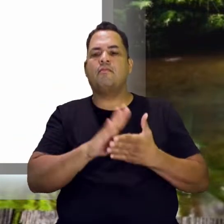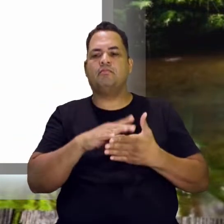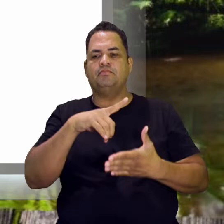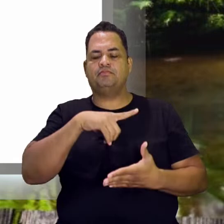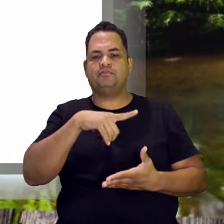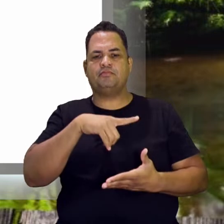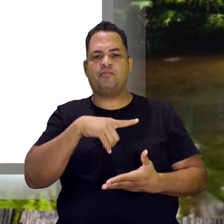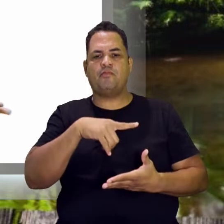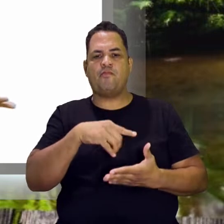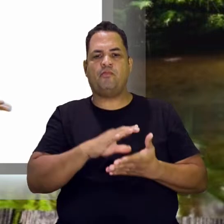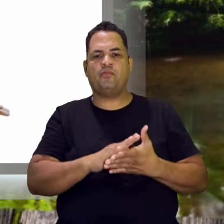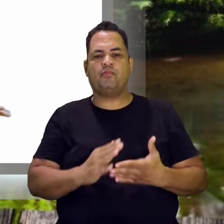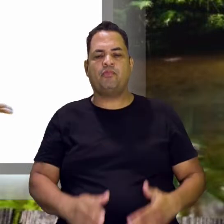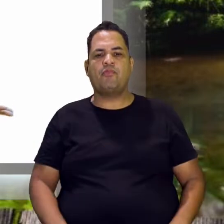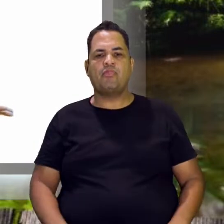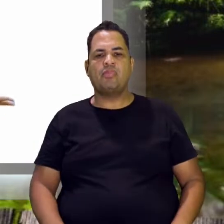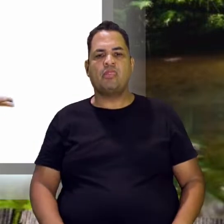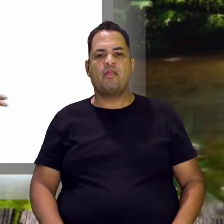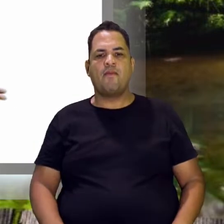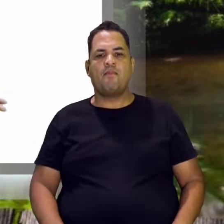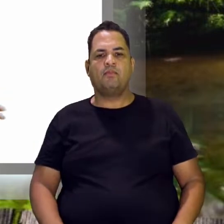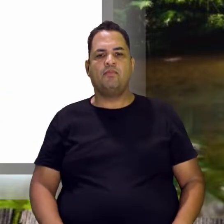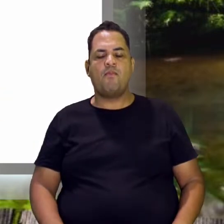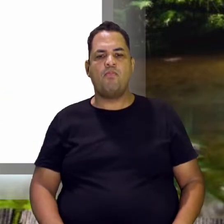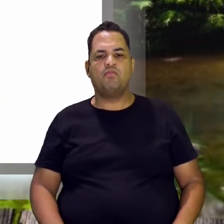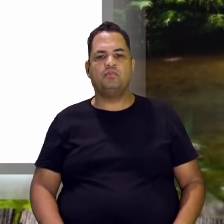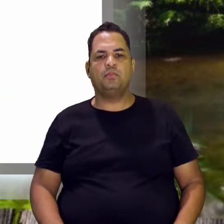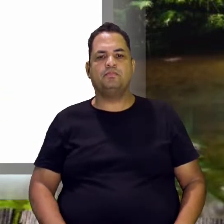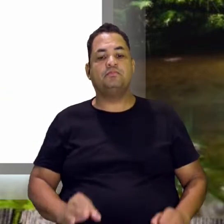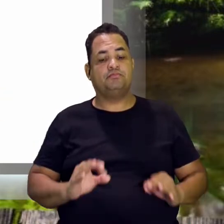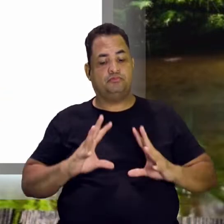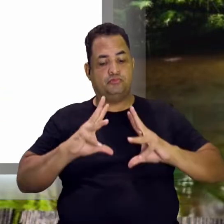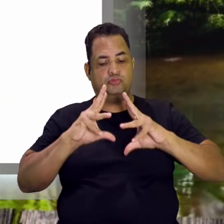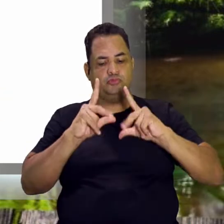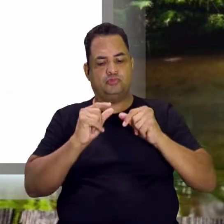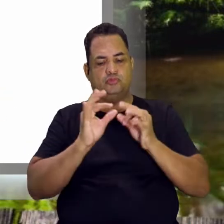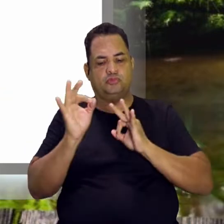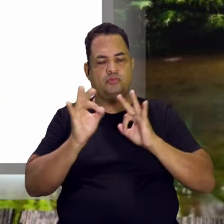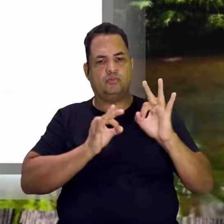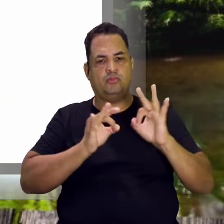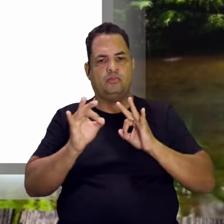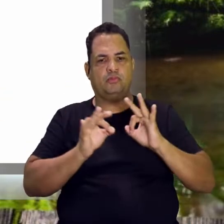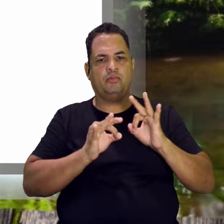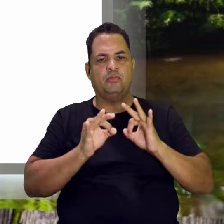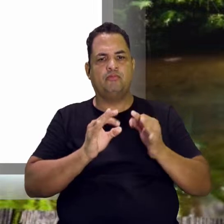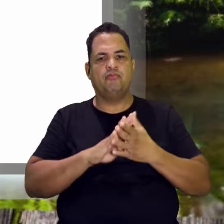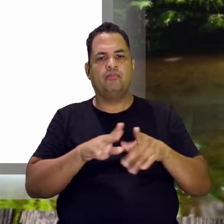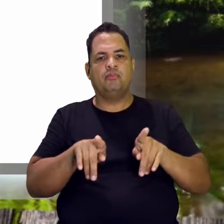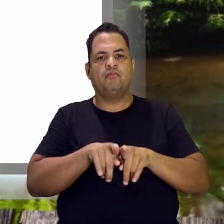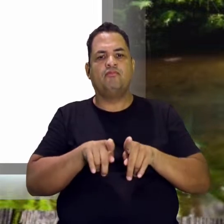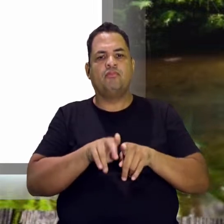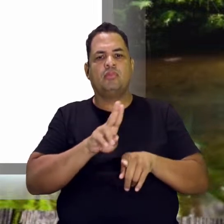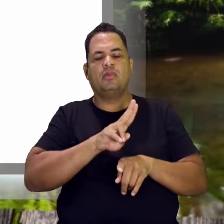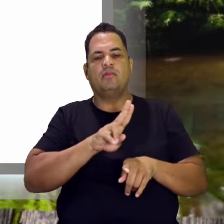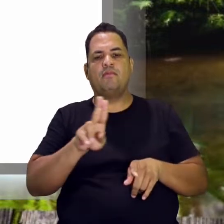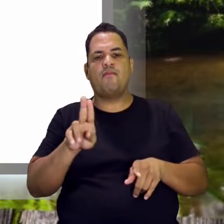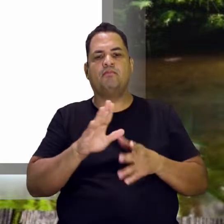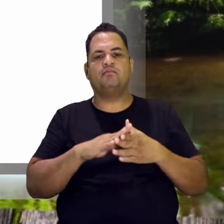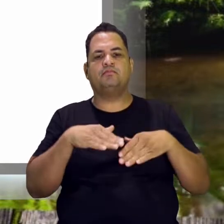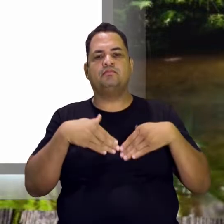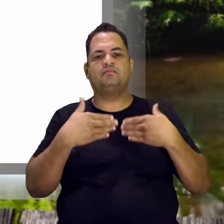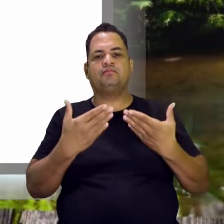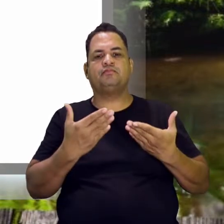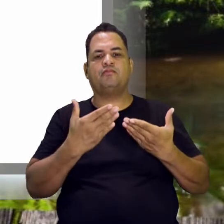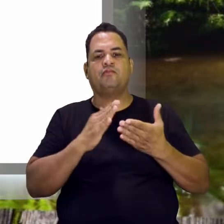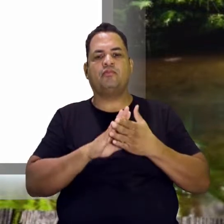os animais racionais não é bagunçado assim, não. Pelo contrário, é muito bem organizado, tá? Então, eles também recebem um nome a partir do momento que eles